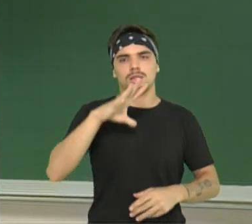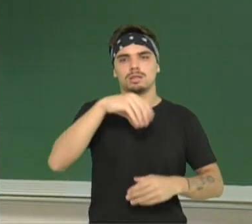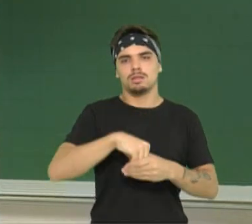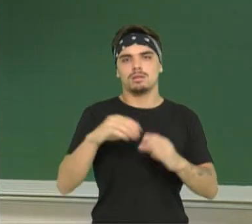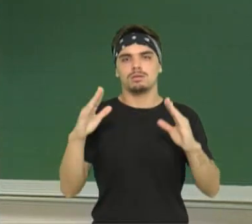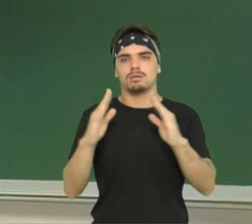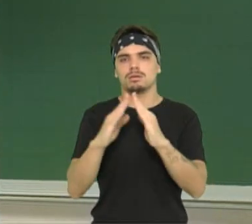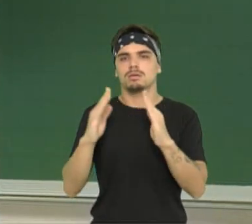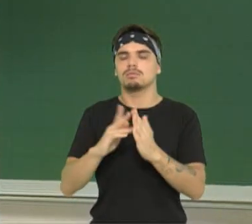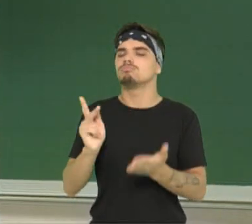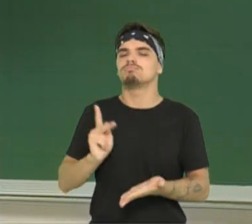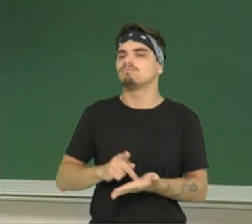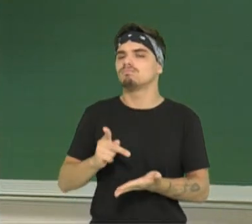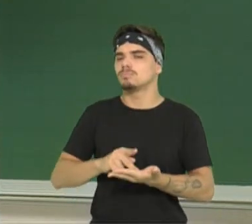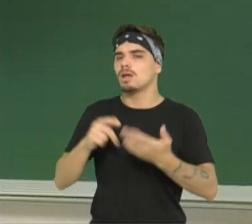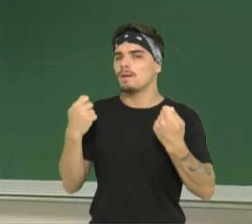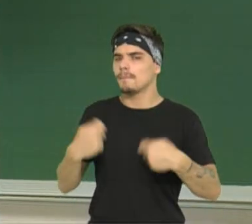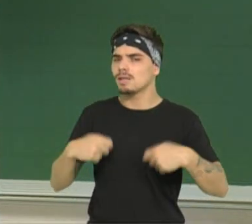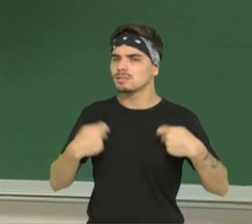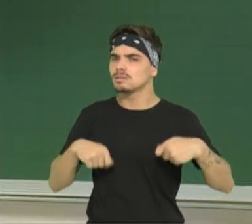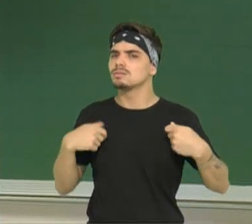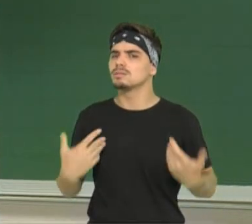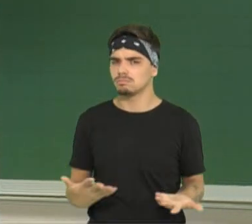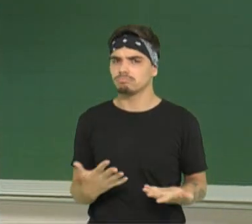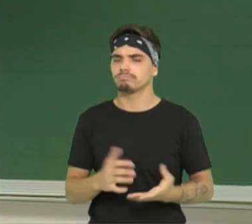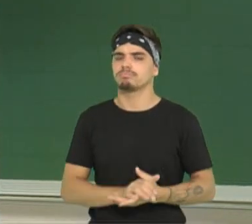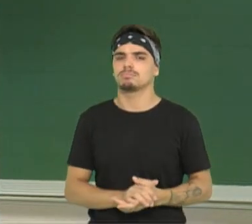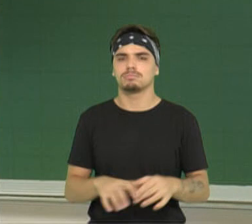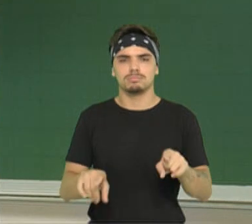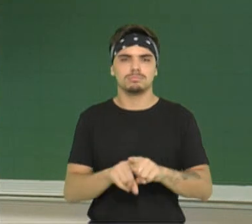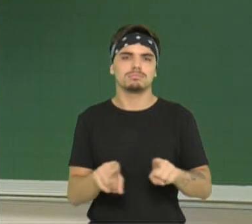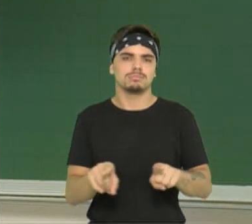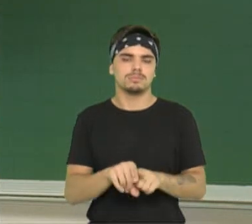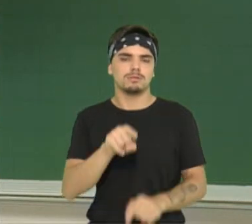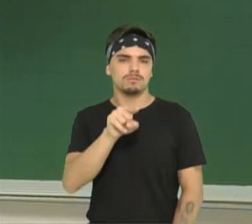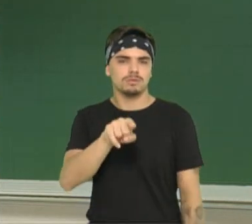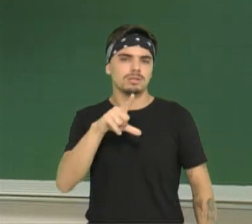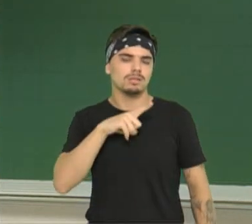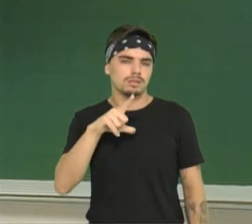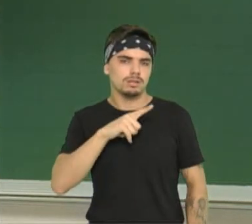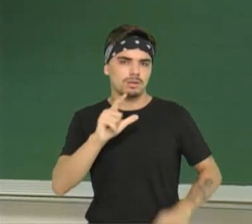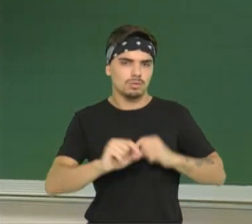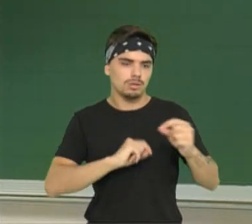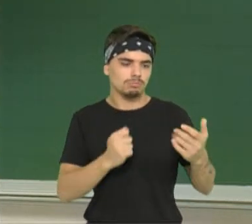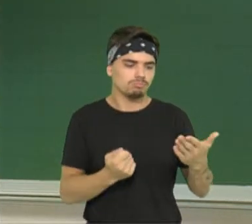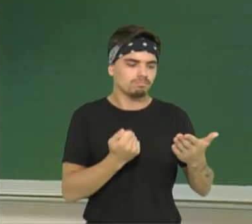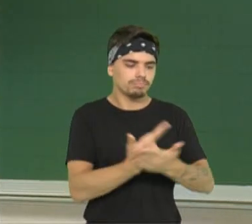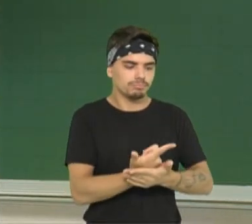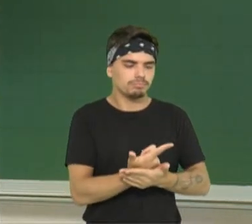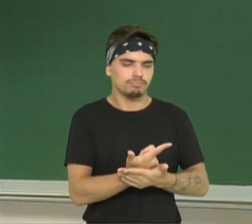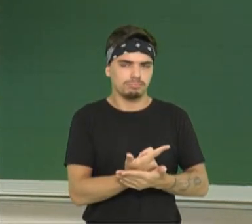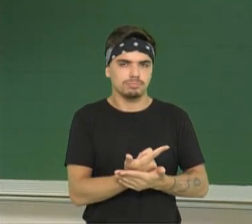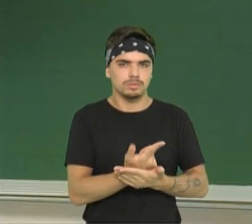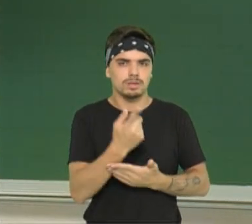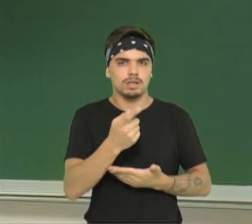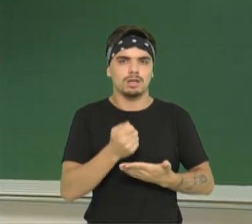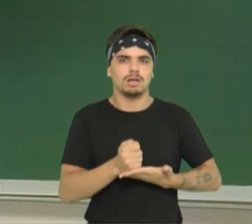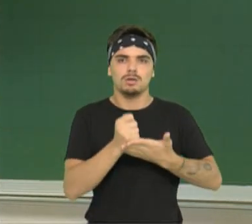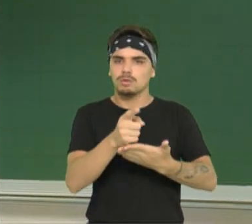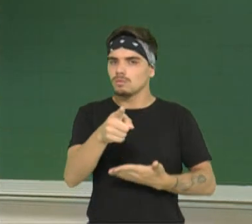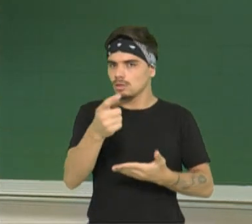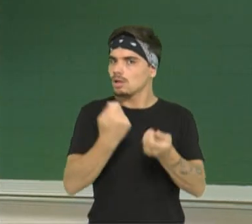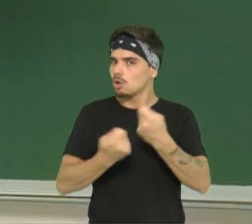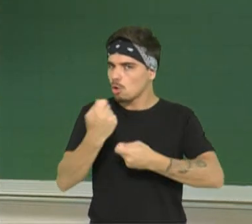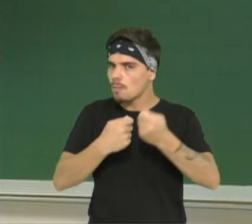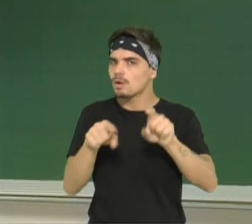casa, realmente eles são necessários? Quando você for tomar a decisão de compra, e isso vai te ajudar até do ponto de